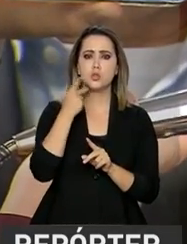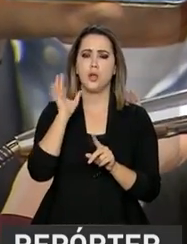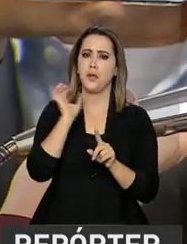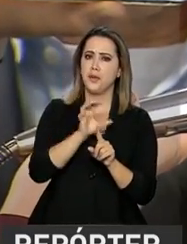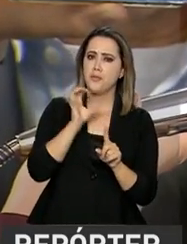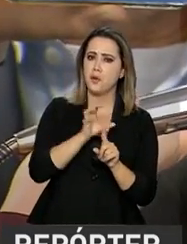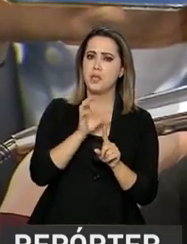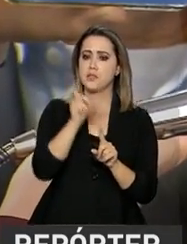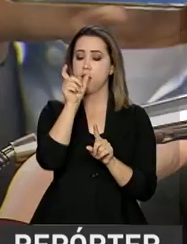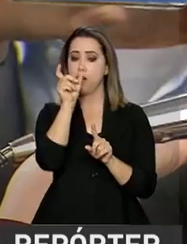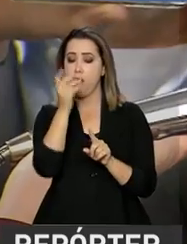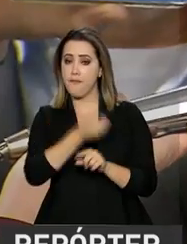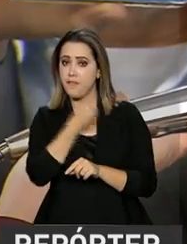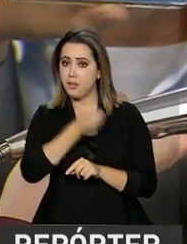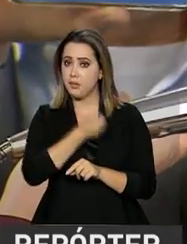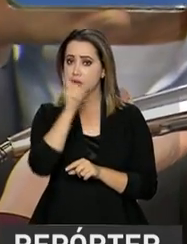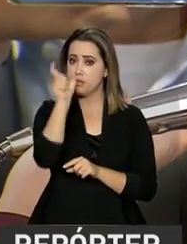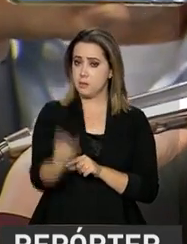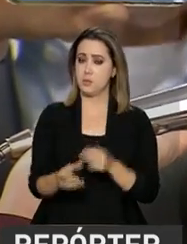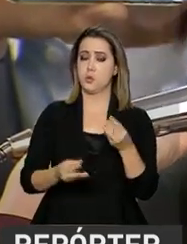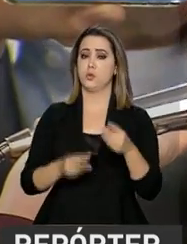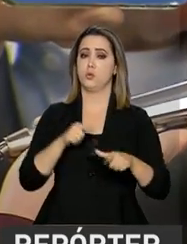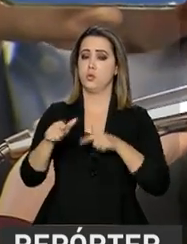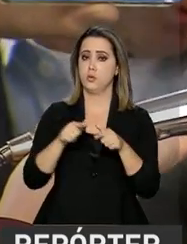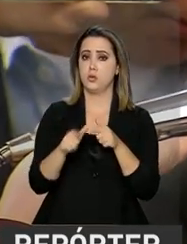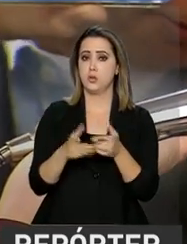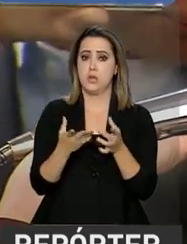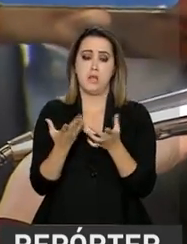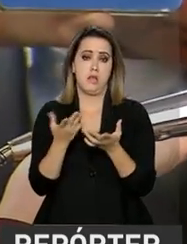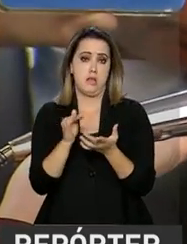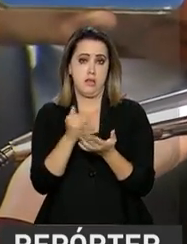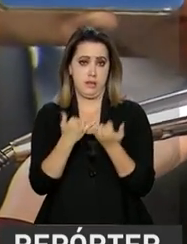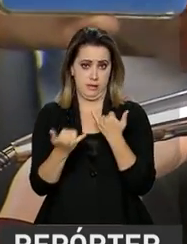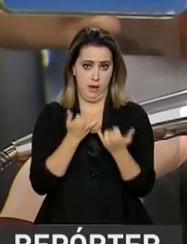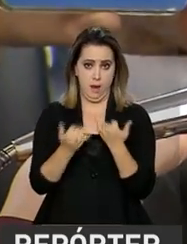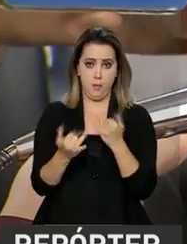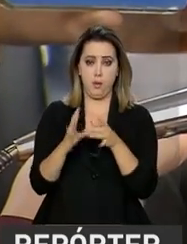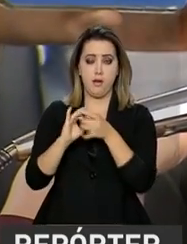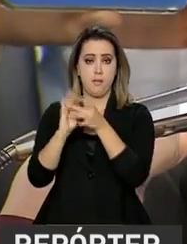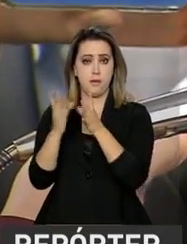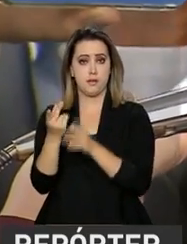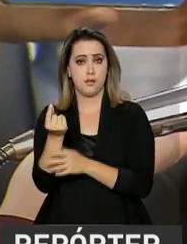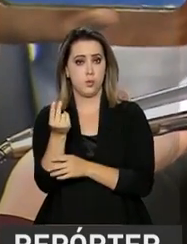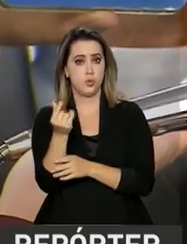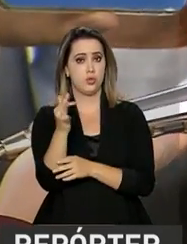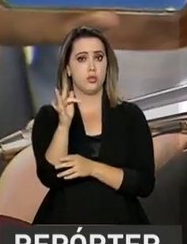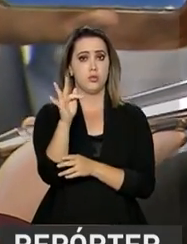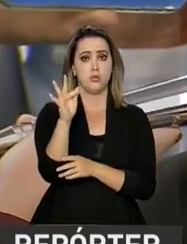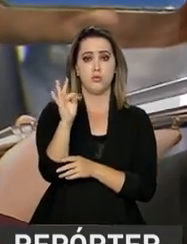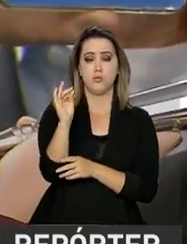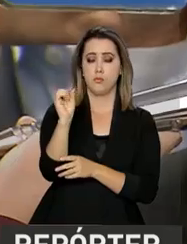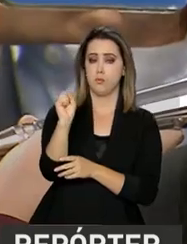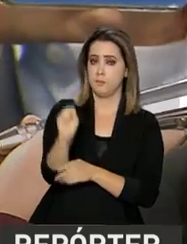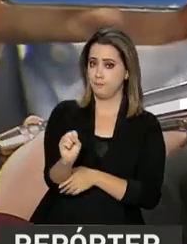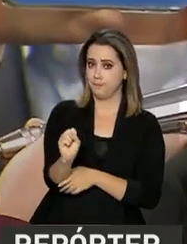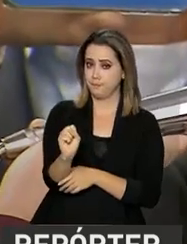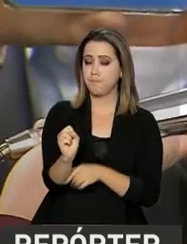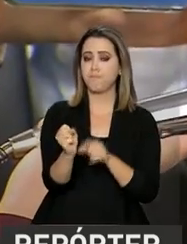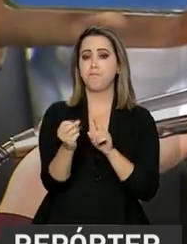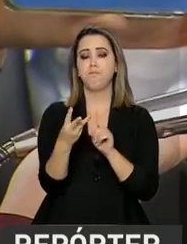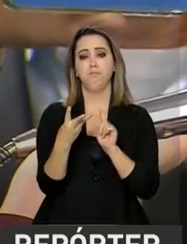na vida do trabalhador, como por exemplo a liberação das contas do FGTS inativo.